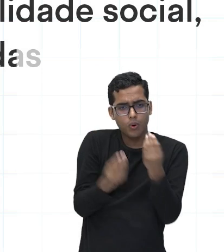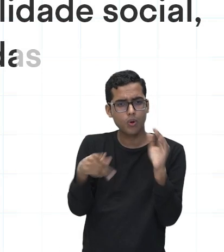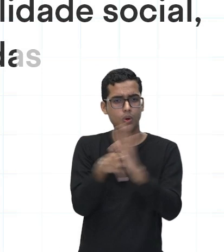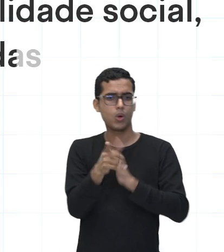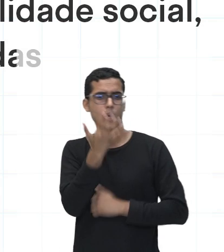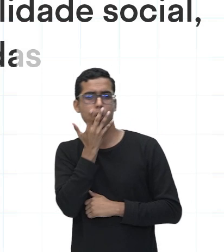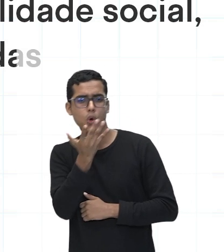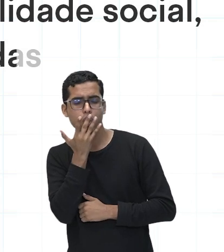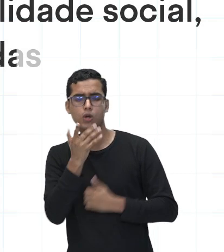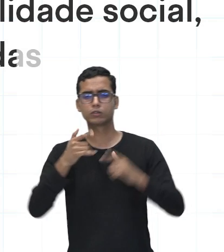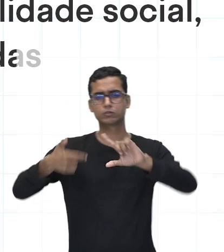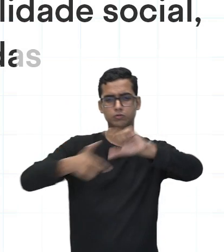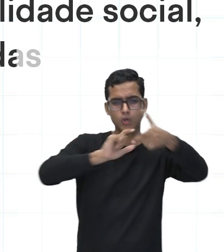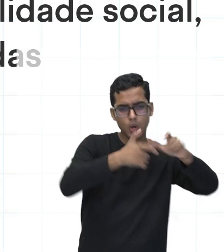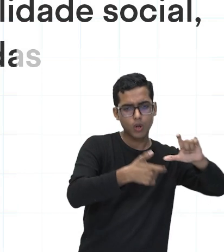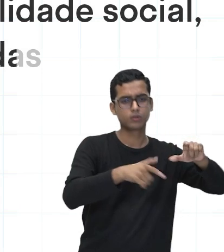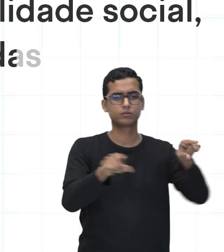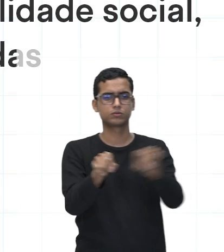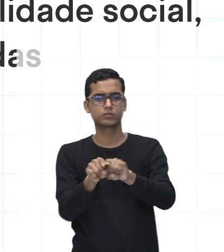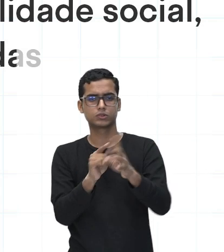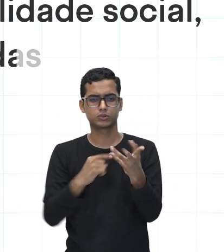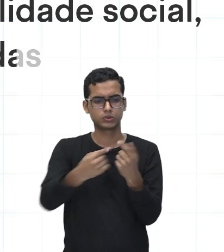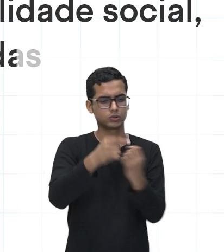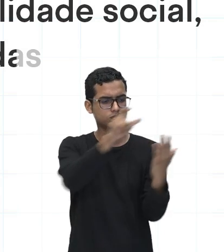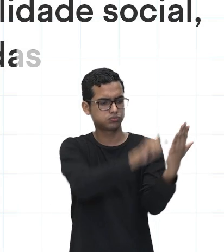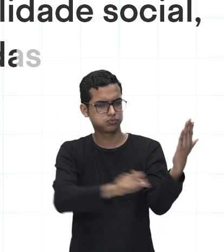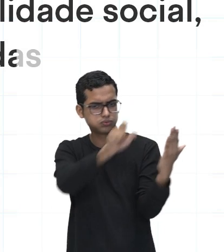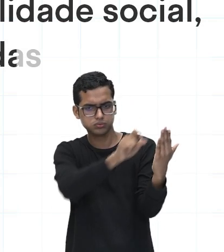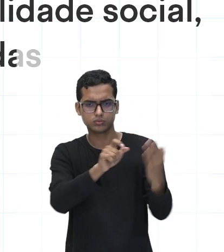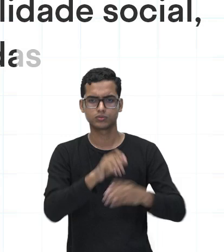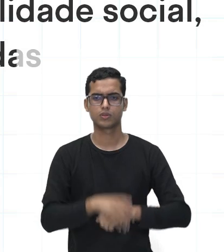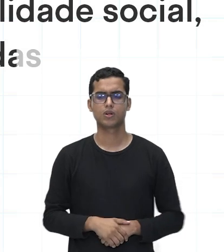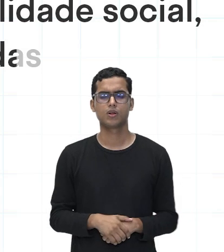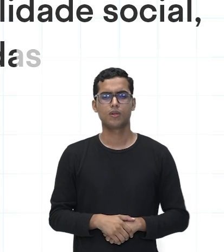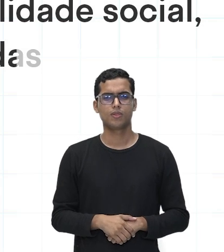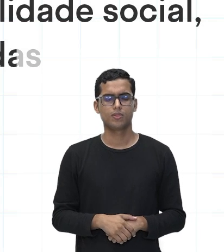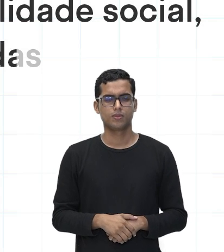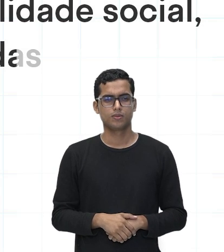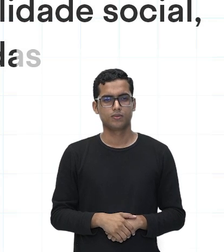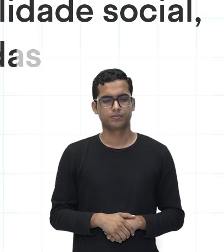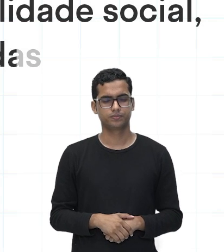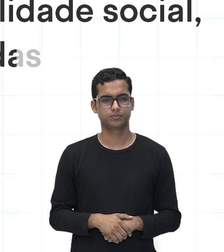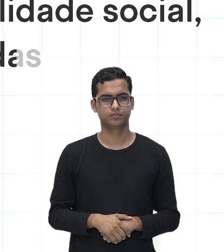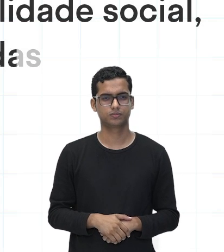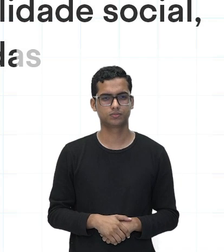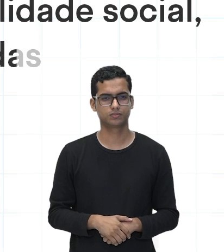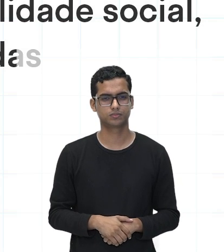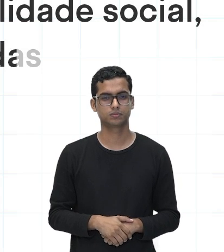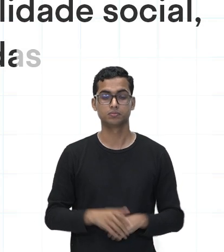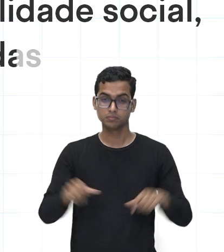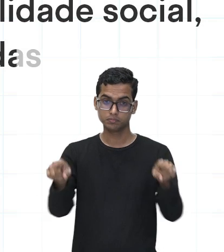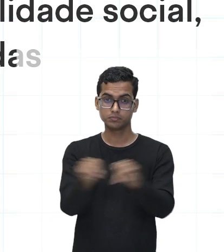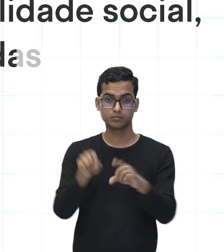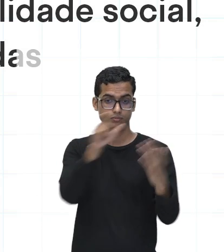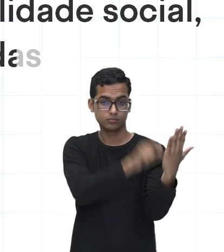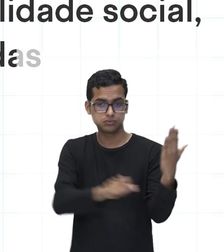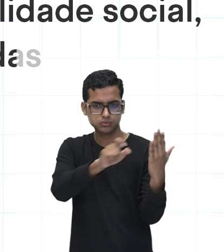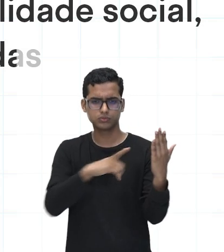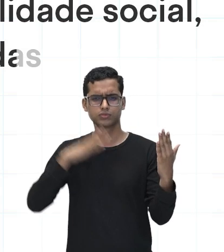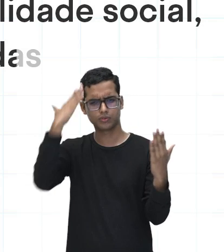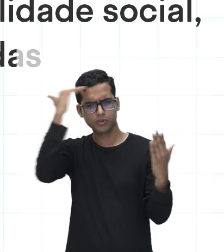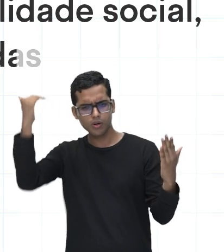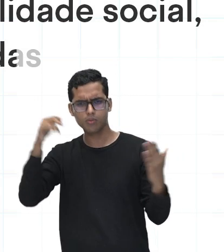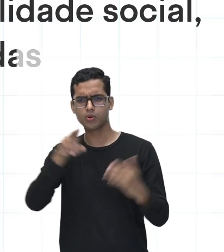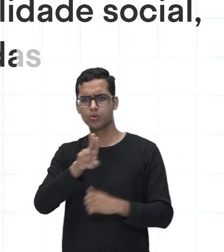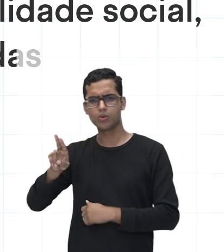e traços nos muros. Por exemplo, nós temos um grafiteiro muito famoso, que é o Cobra.